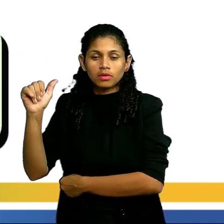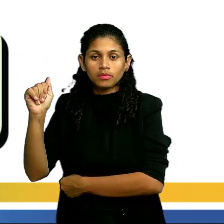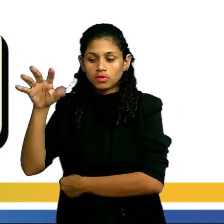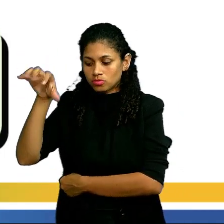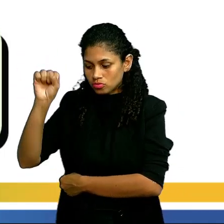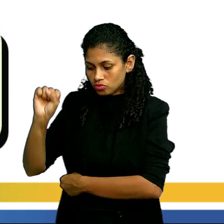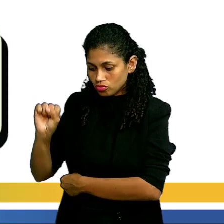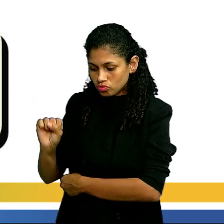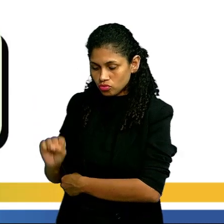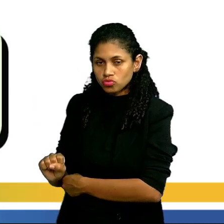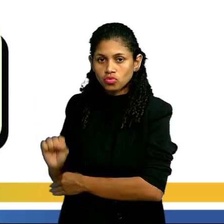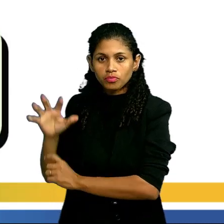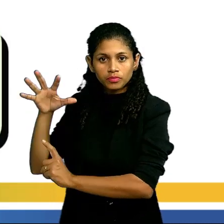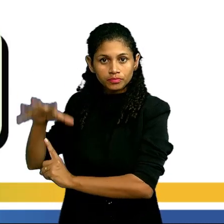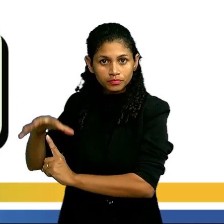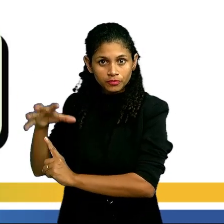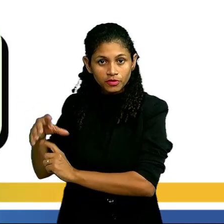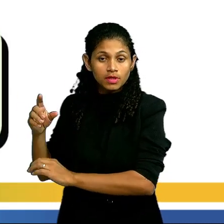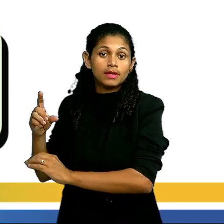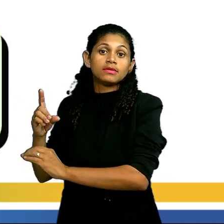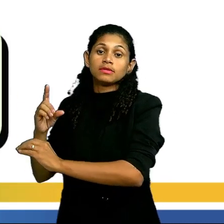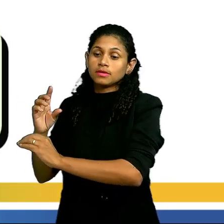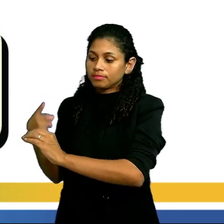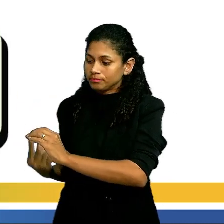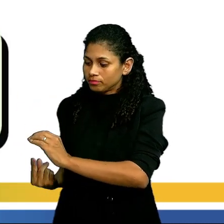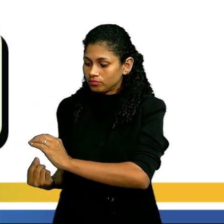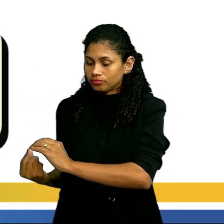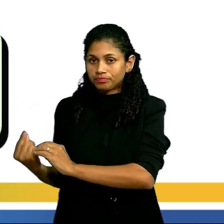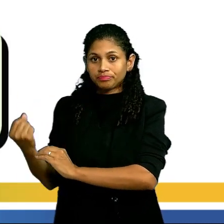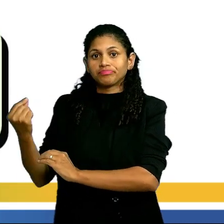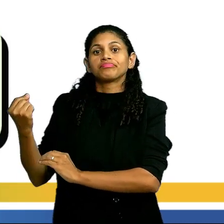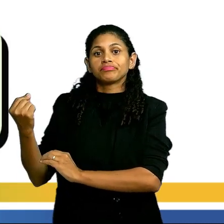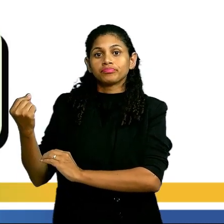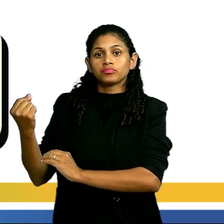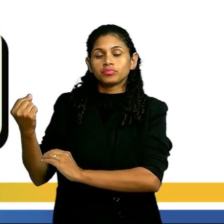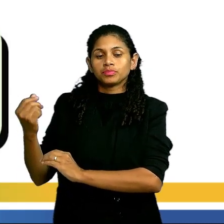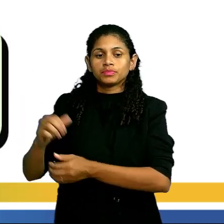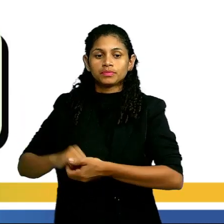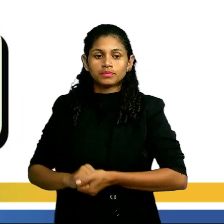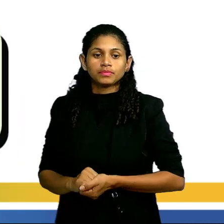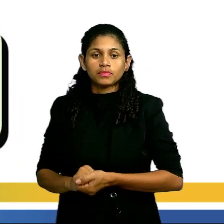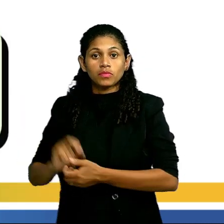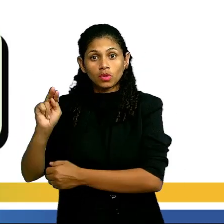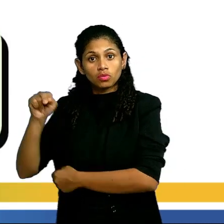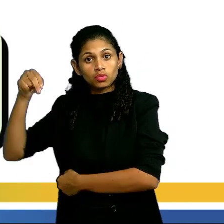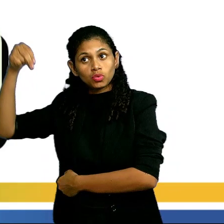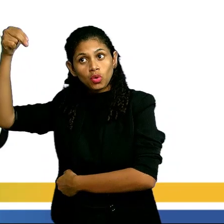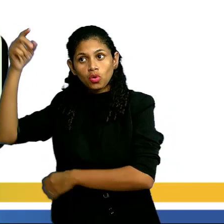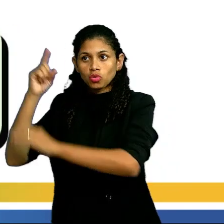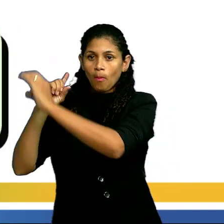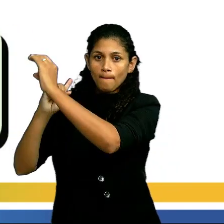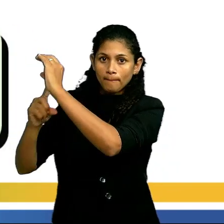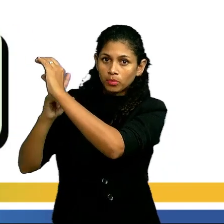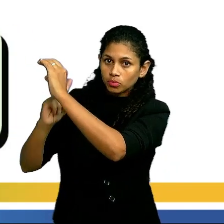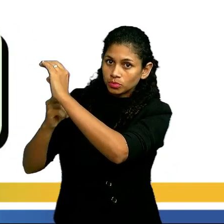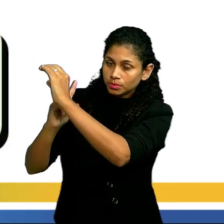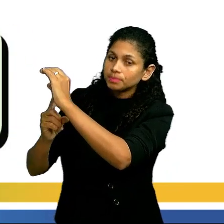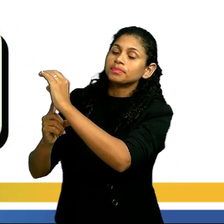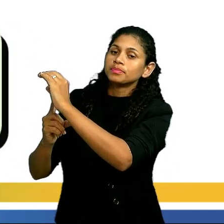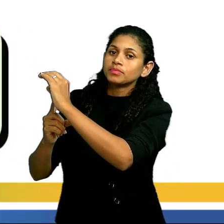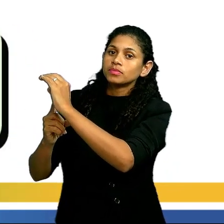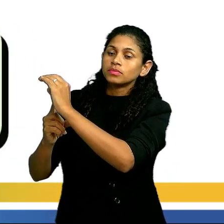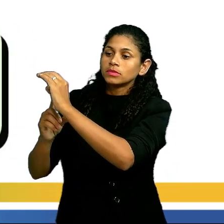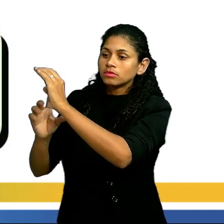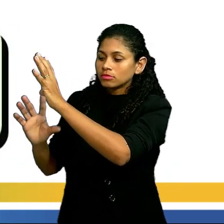parte sul sob influência capitalista. E o mesmo aconteceu, né? A parte norte, os comunistas vão tentar unificar,